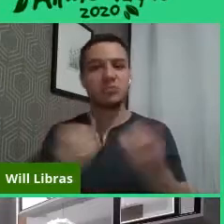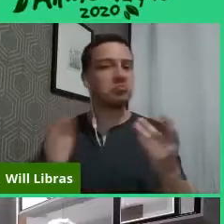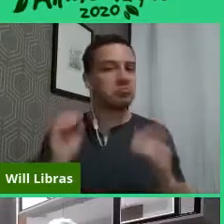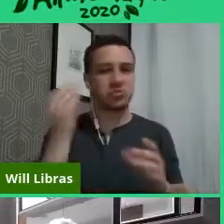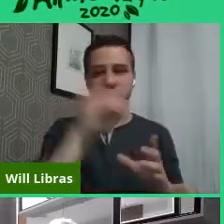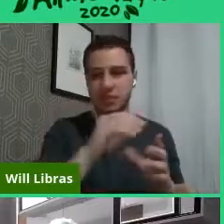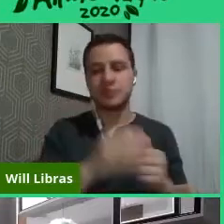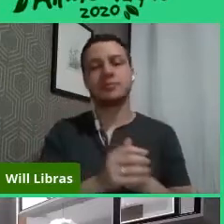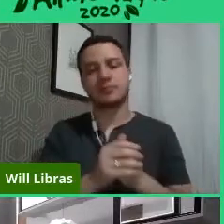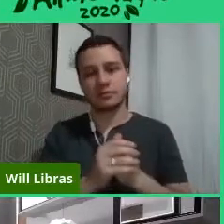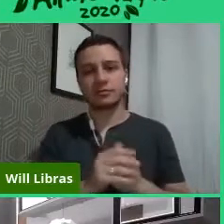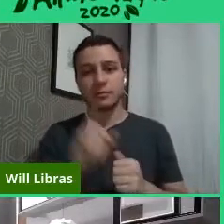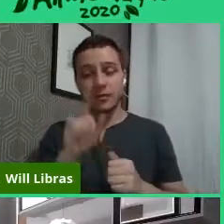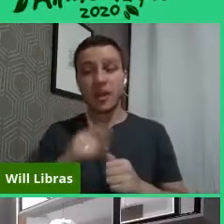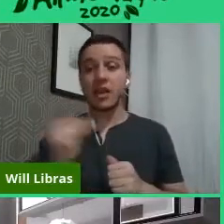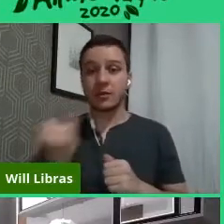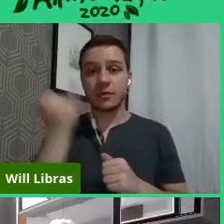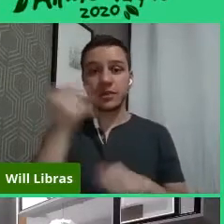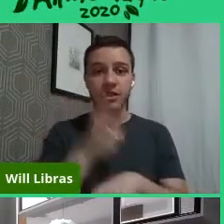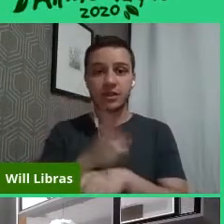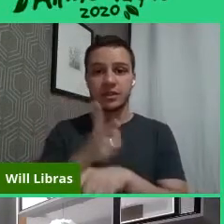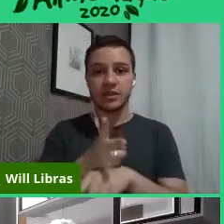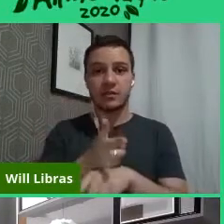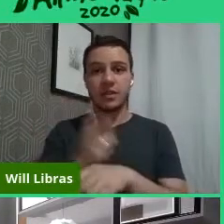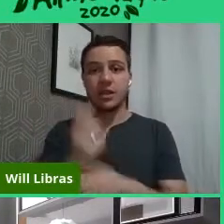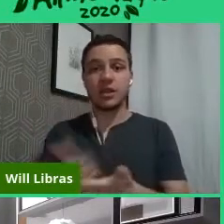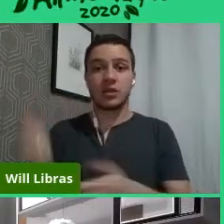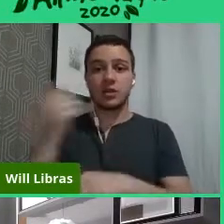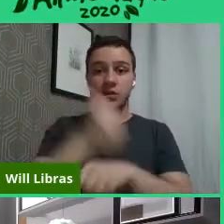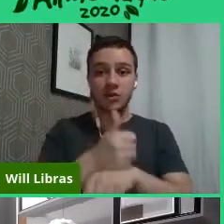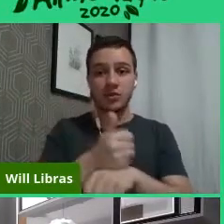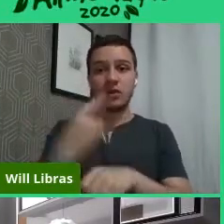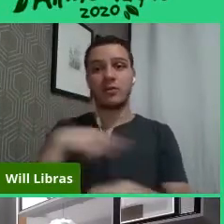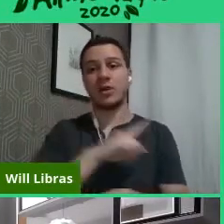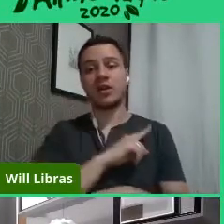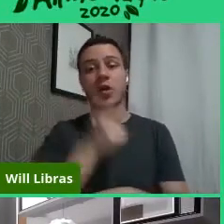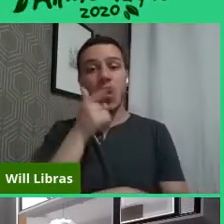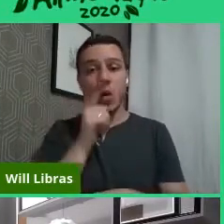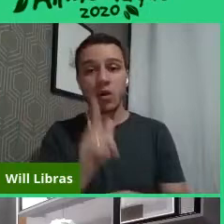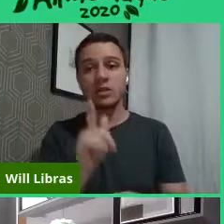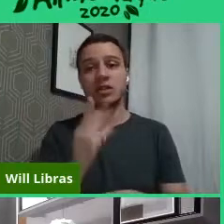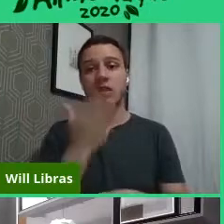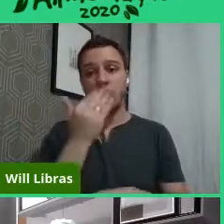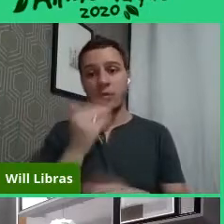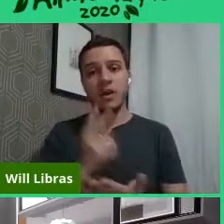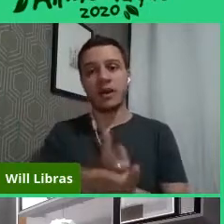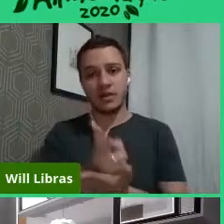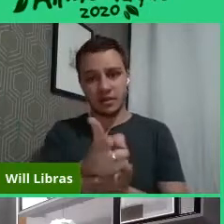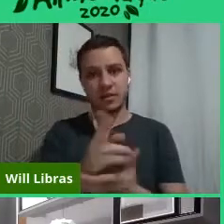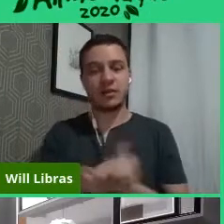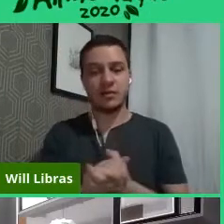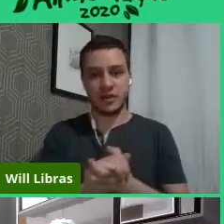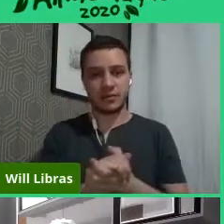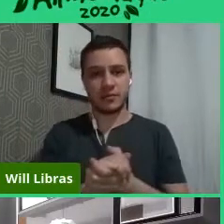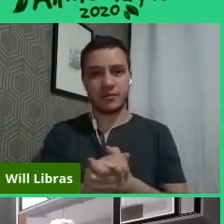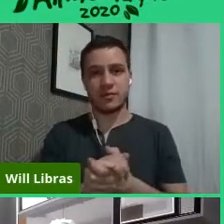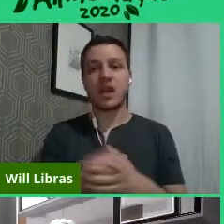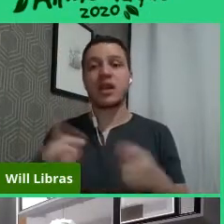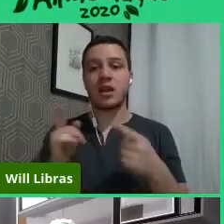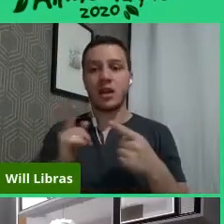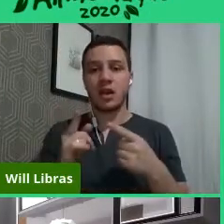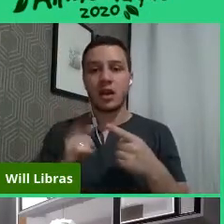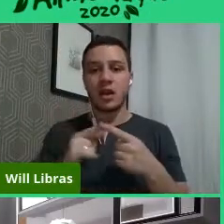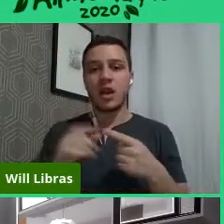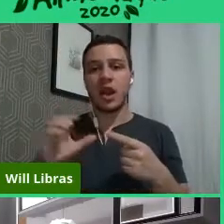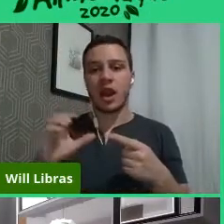sempre fazer essas substituições para que a gente consiga consumir sempre, né? Carboidratos,